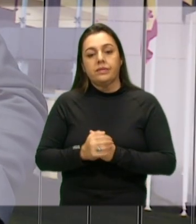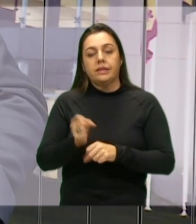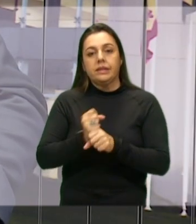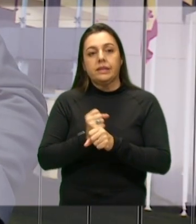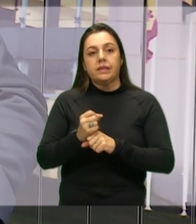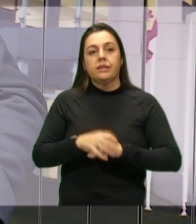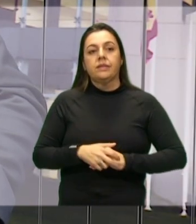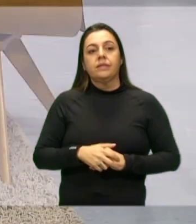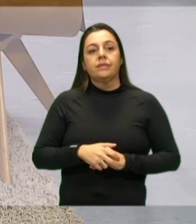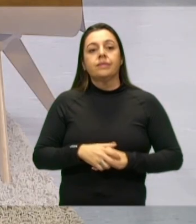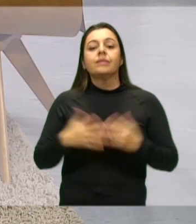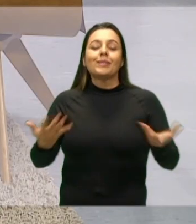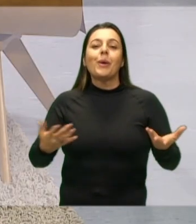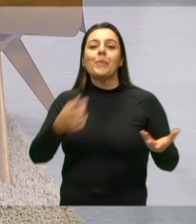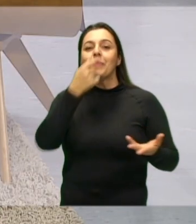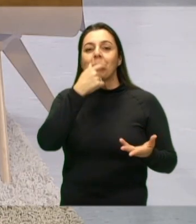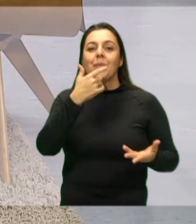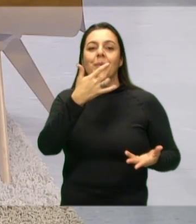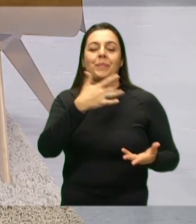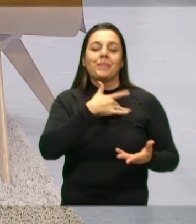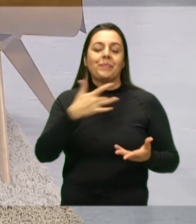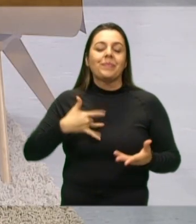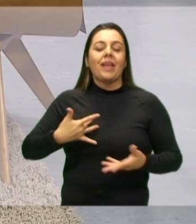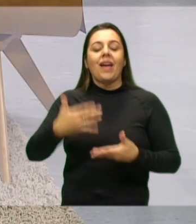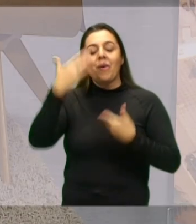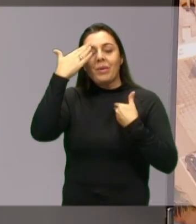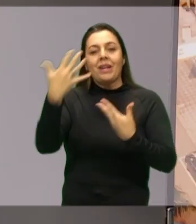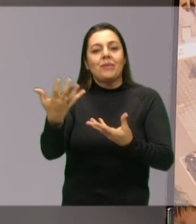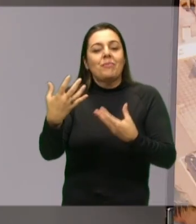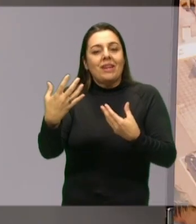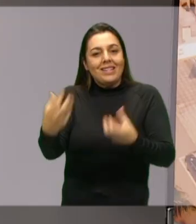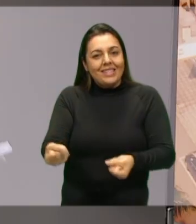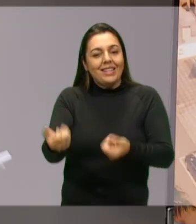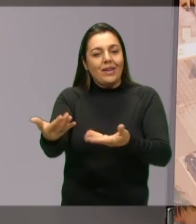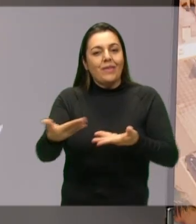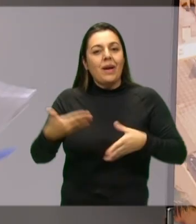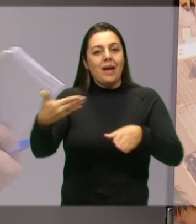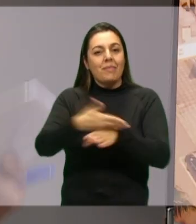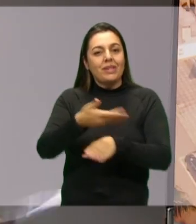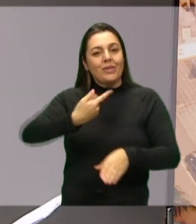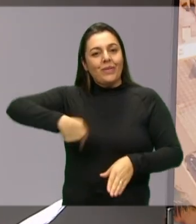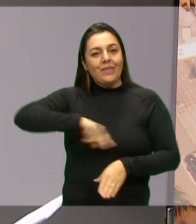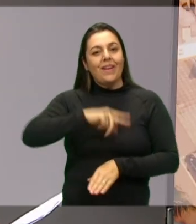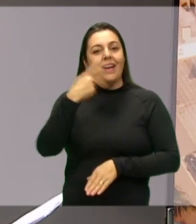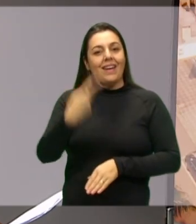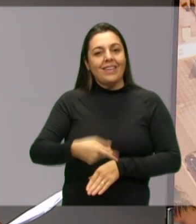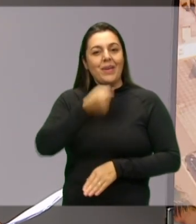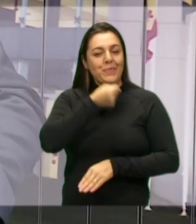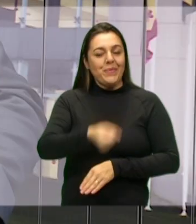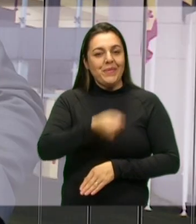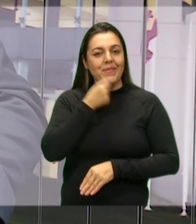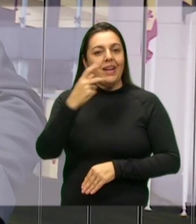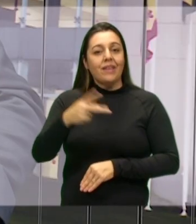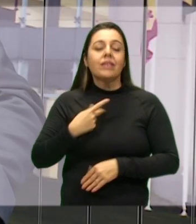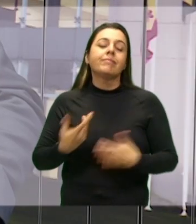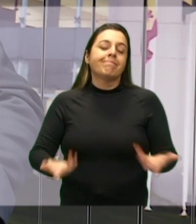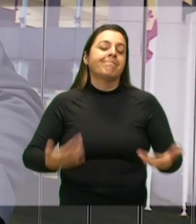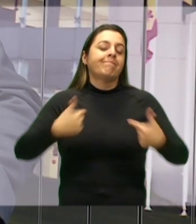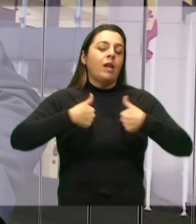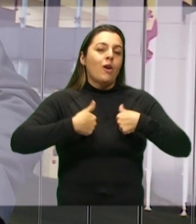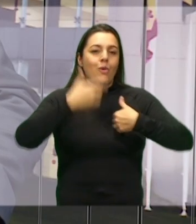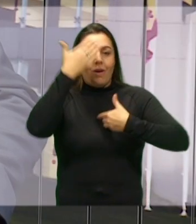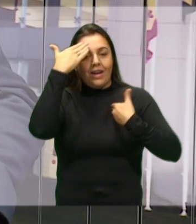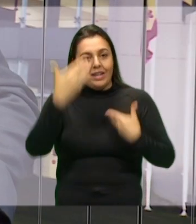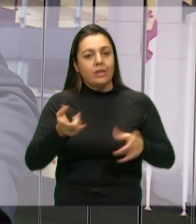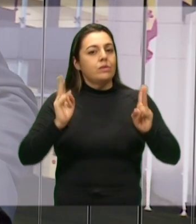ano. Bruno, muito obrigado por aceitar o convite e participar conosco aqui do Fala Vereador. Maurício, eu que agradeço,